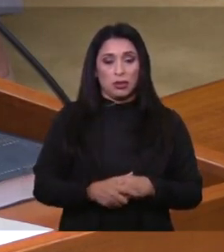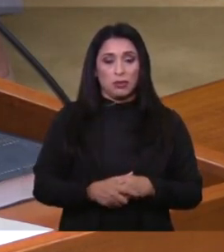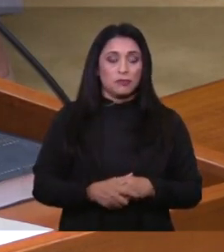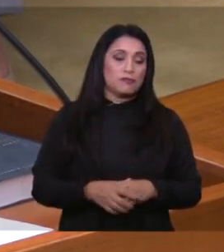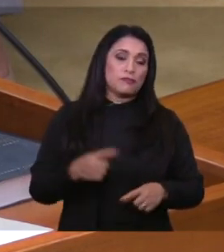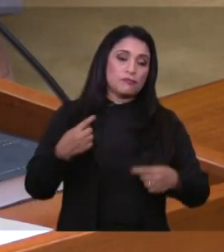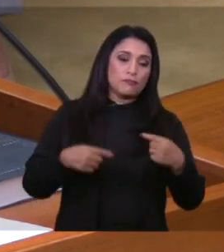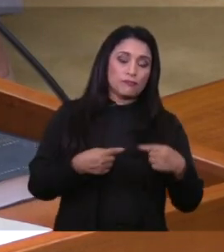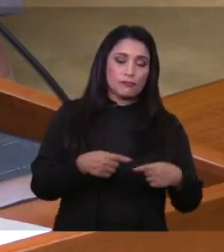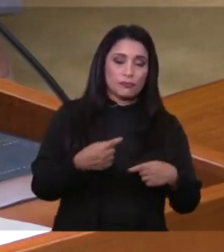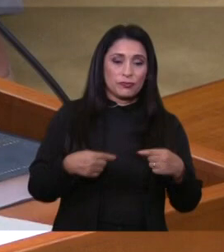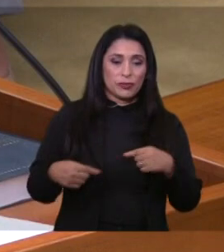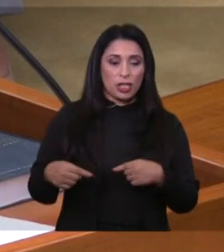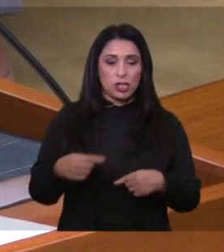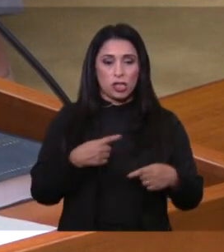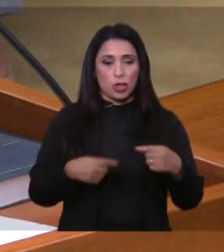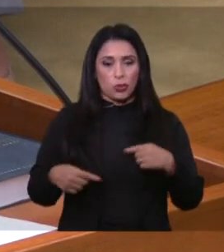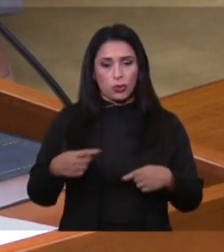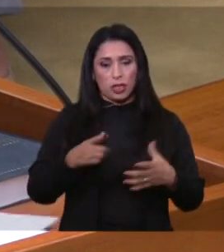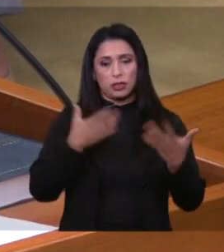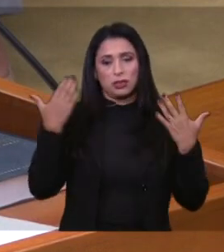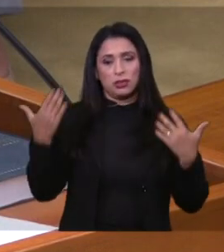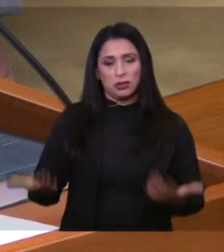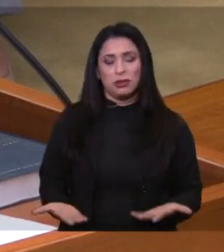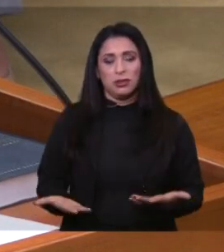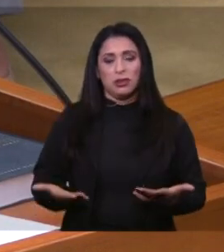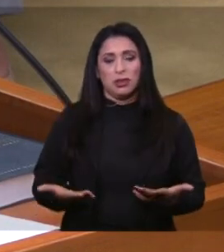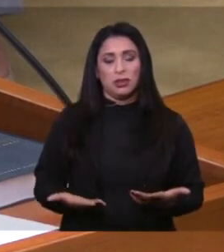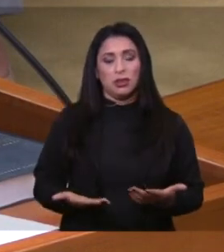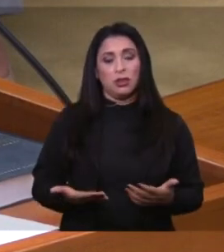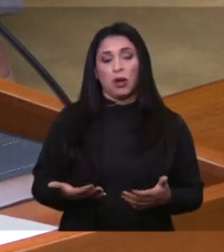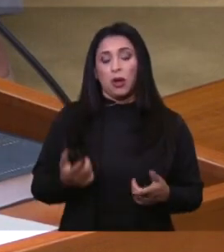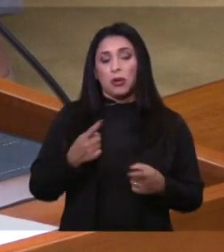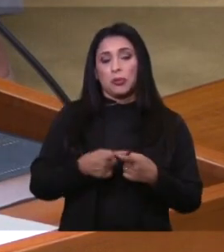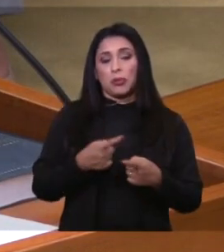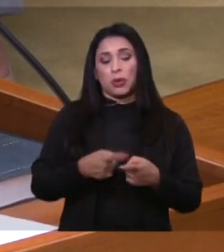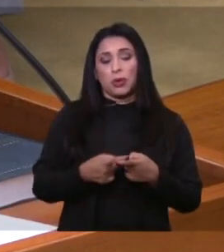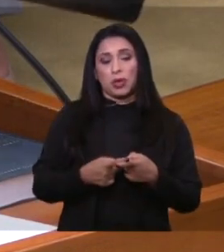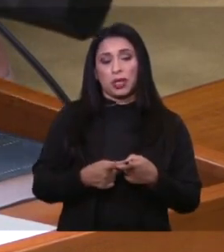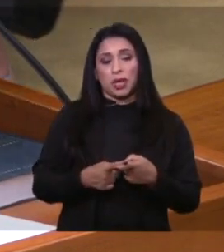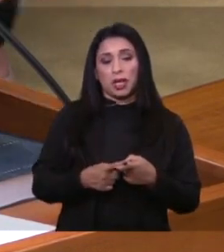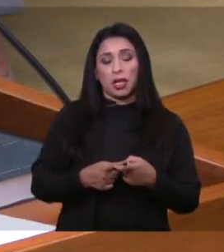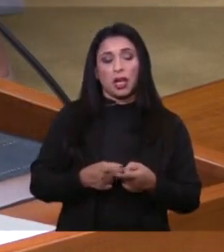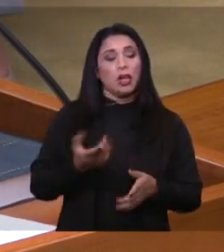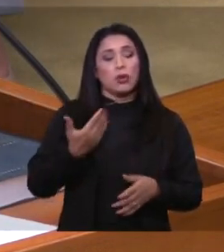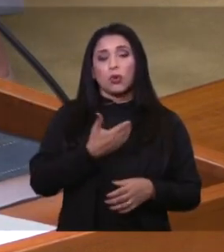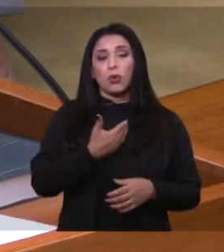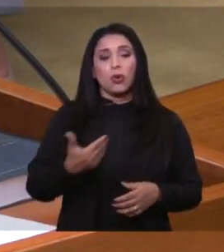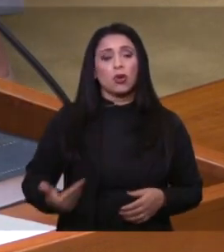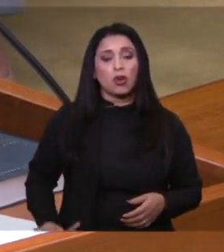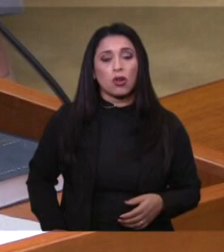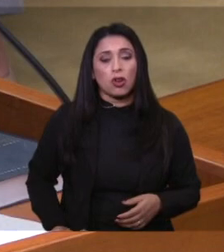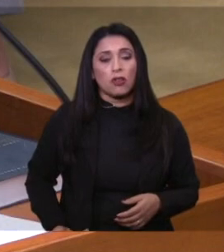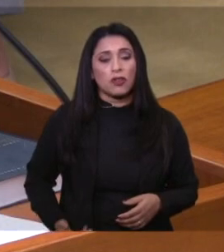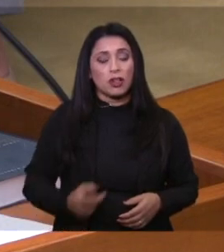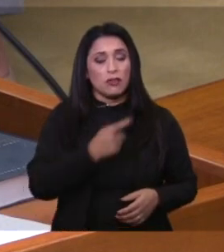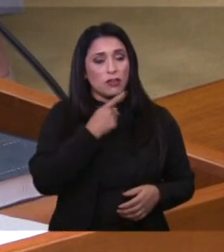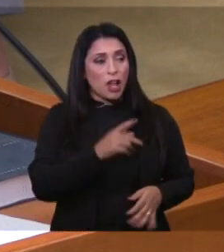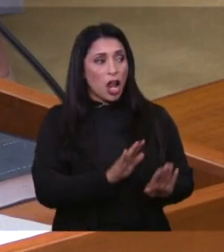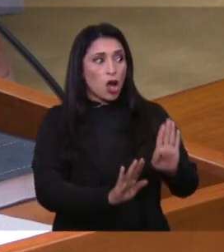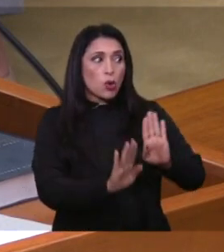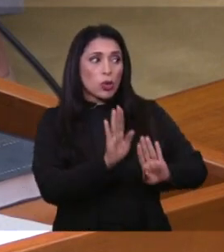debate consequencialista também. Isso porque as fazendas estaduais chegarão aqui e dirão: muito cuidado